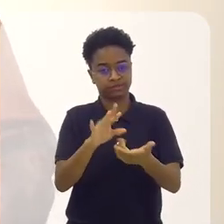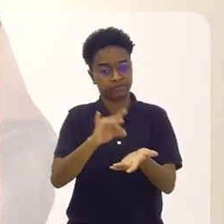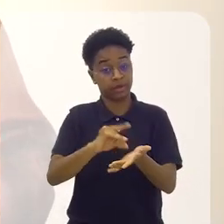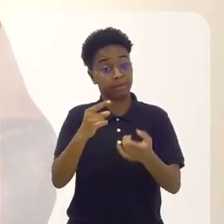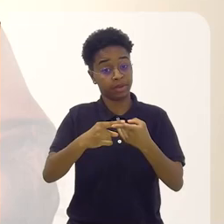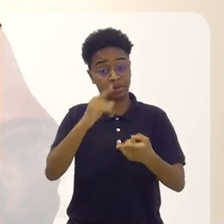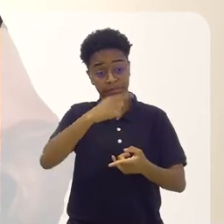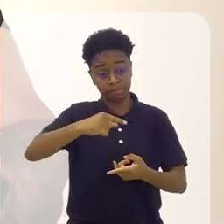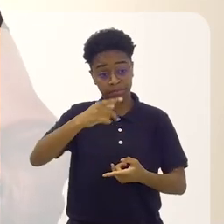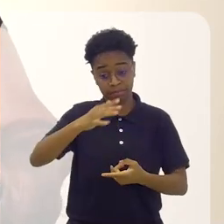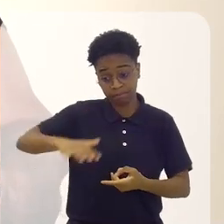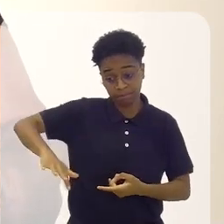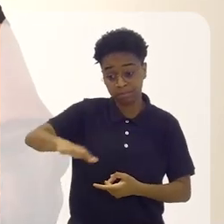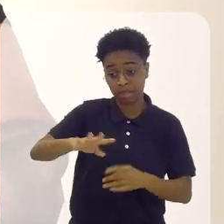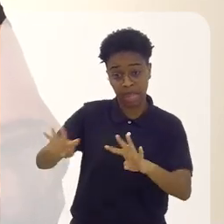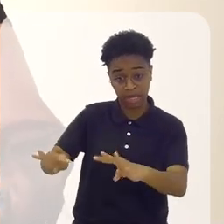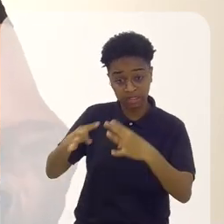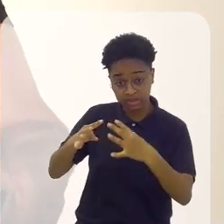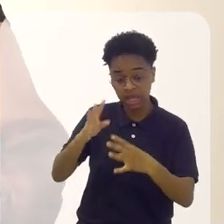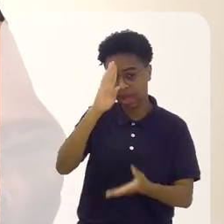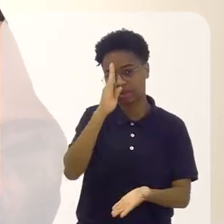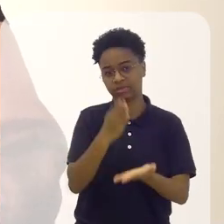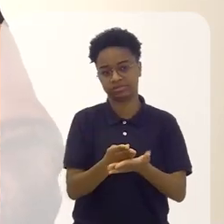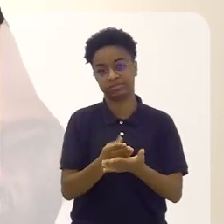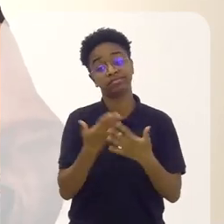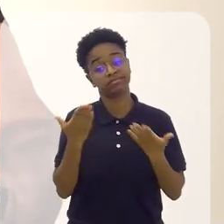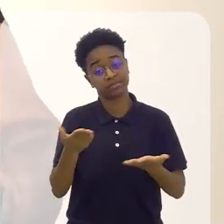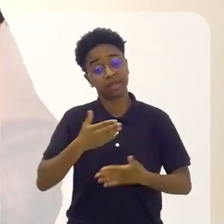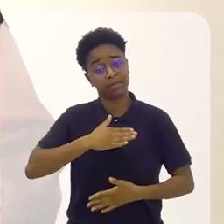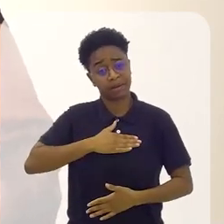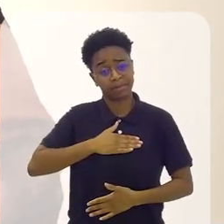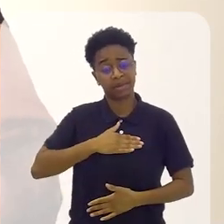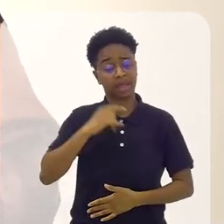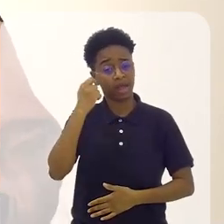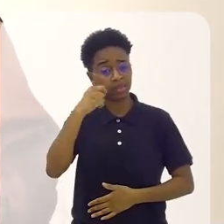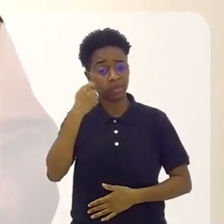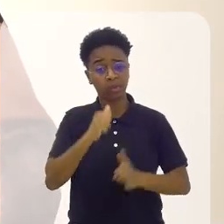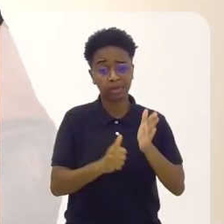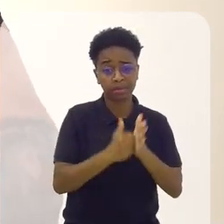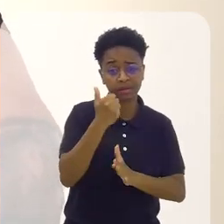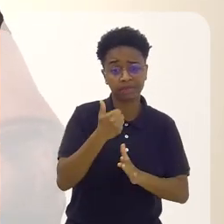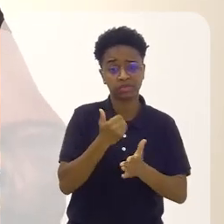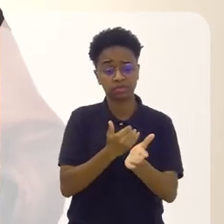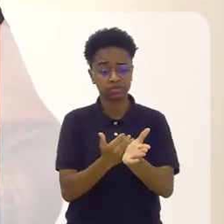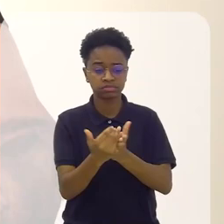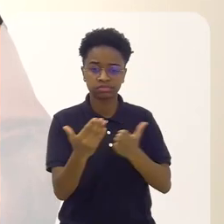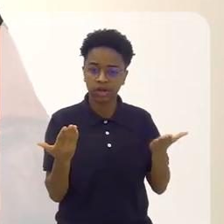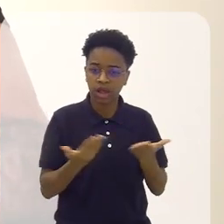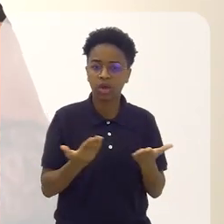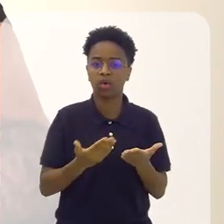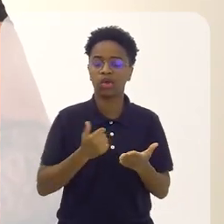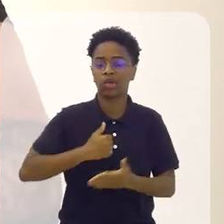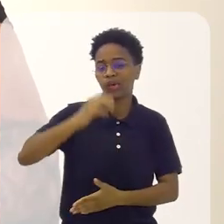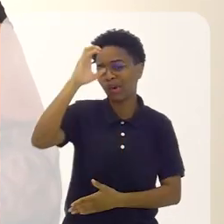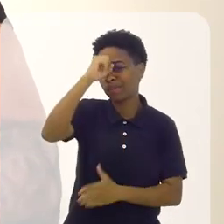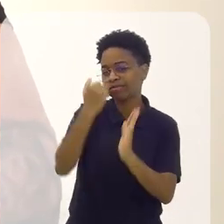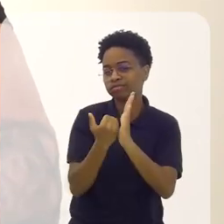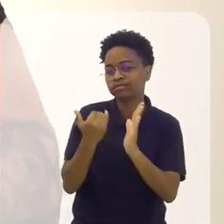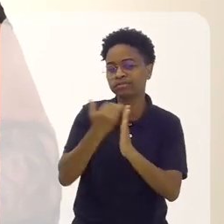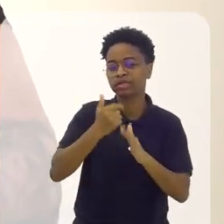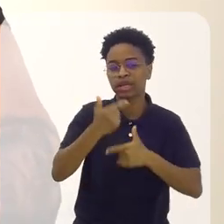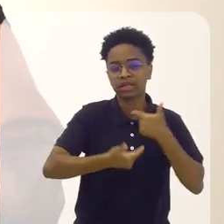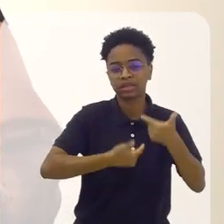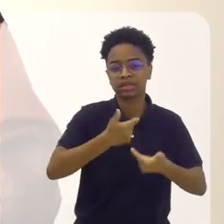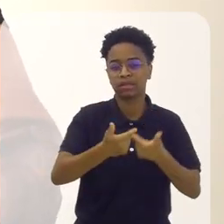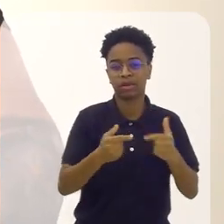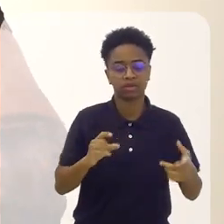sendo verossímil, as pessoas estão acreditando. E para mim, como um ator, né, que está galgando esse espaço, aprendendo, né, que eu aprendo muito mais